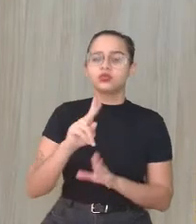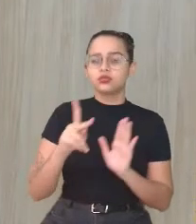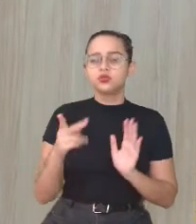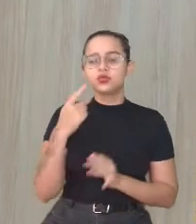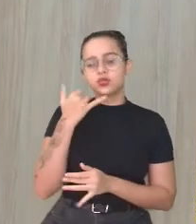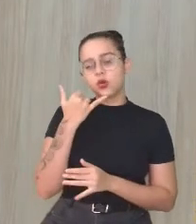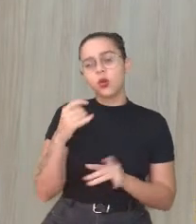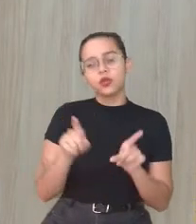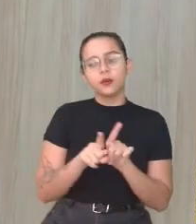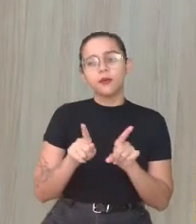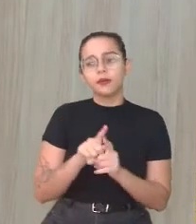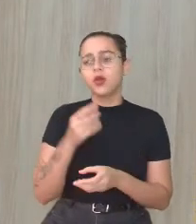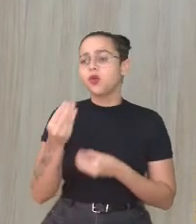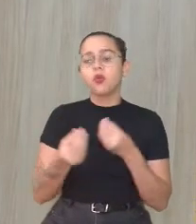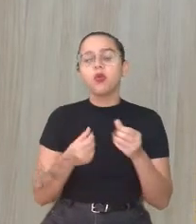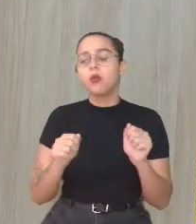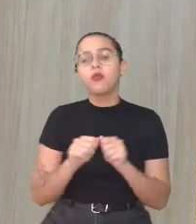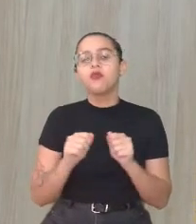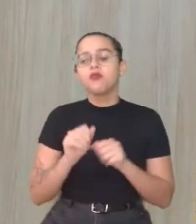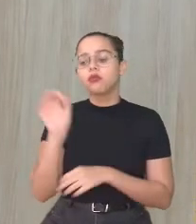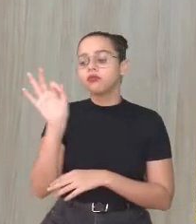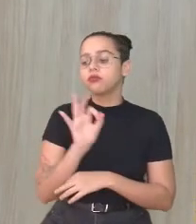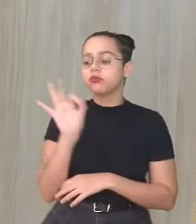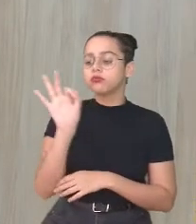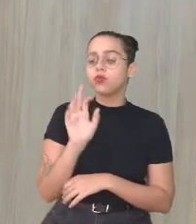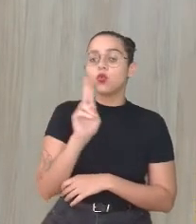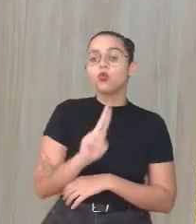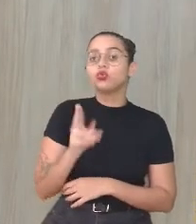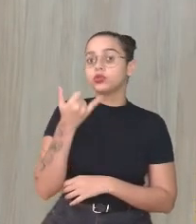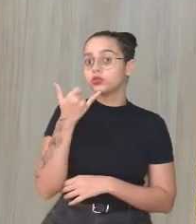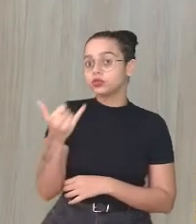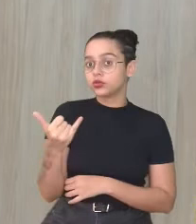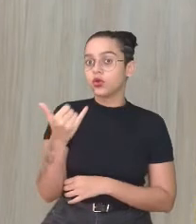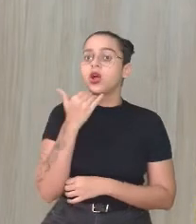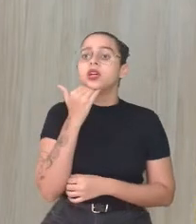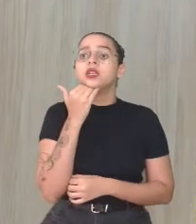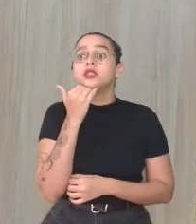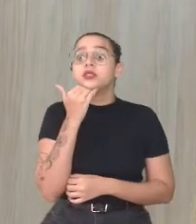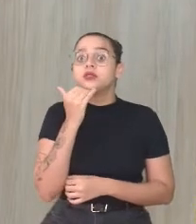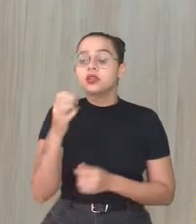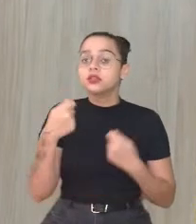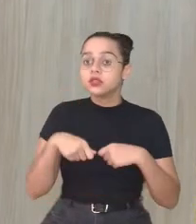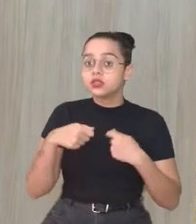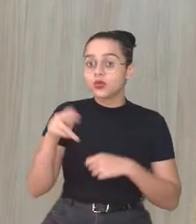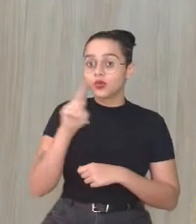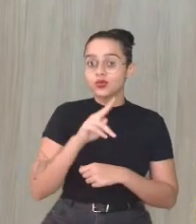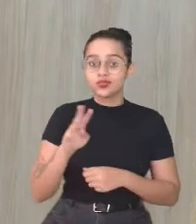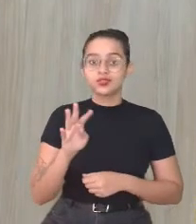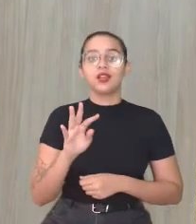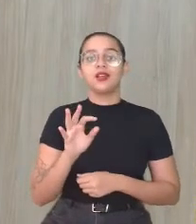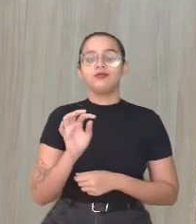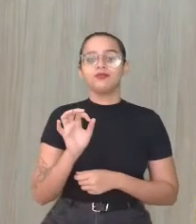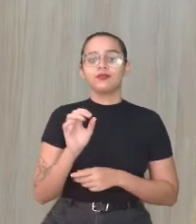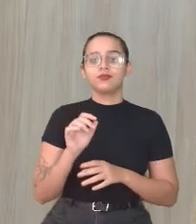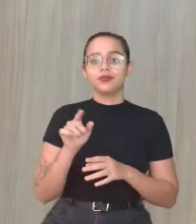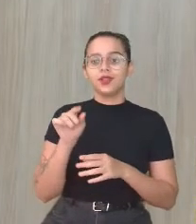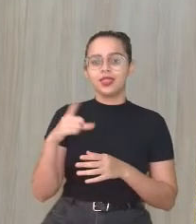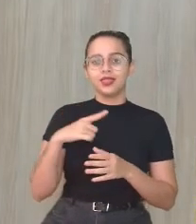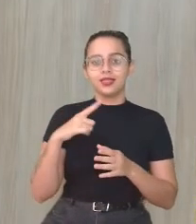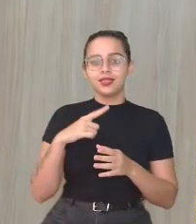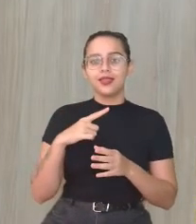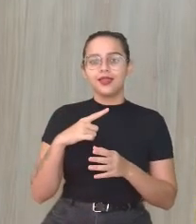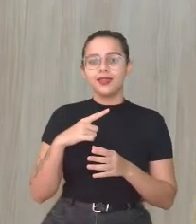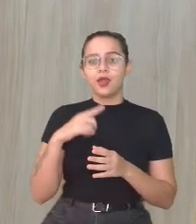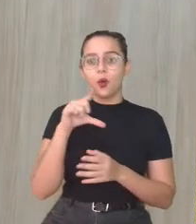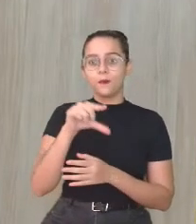né? Ou seja, como é que a gente faz o cálculo percentual com o celular sem necessariamente usar aquela tecla da porcentagem, tá certo?